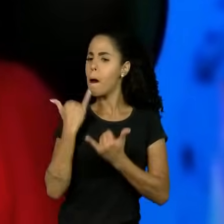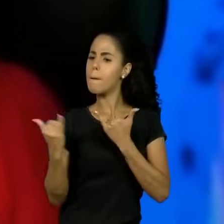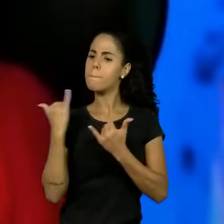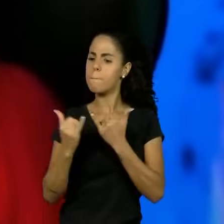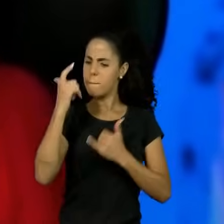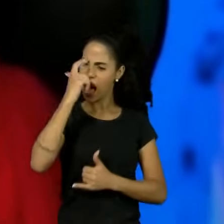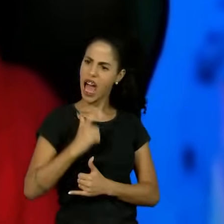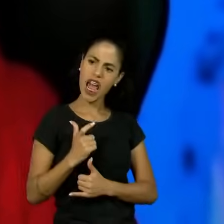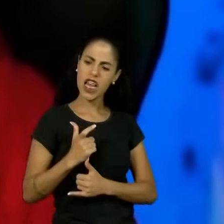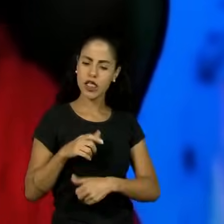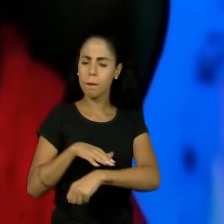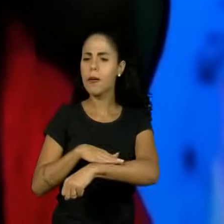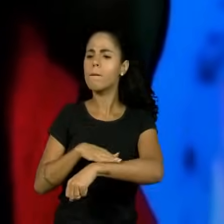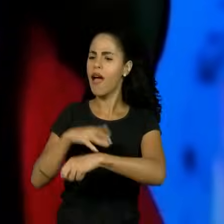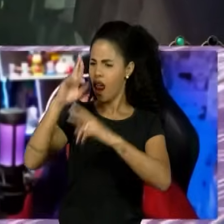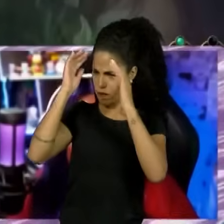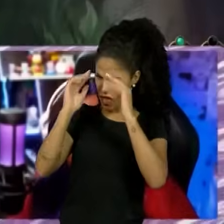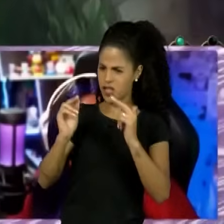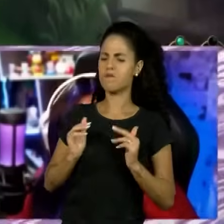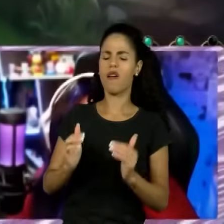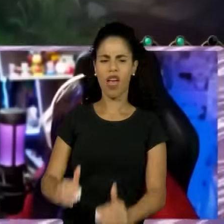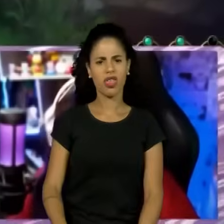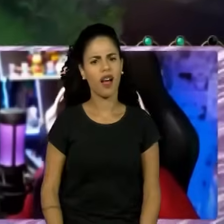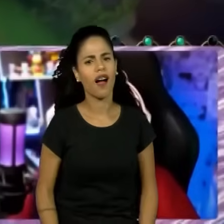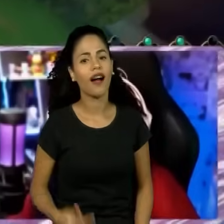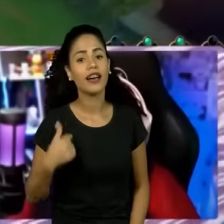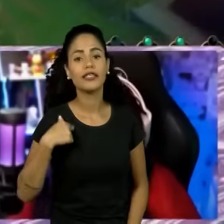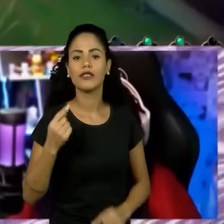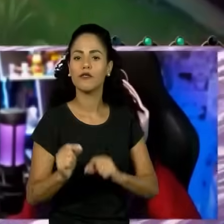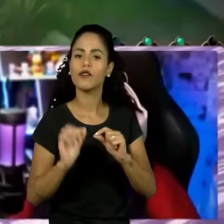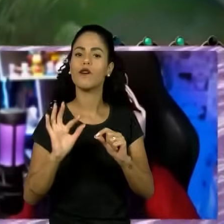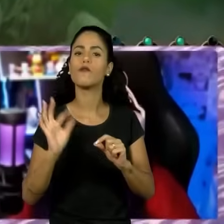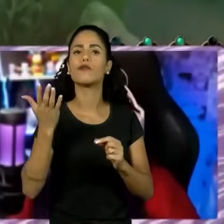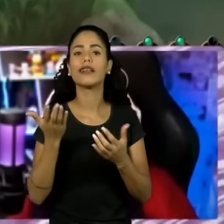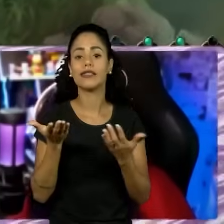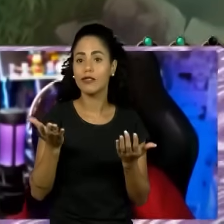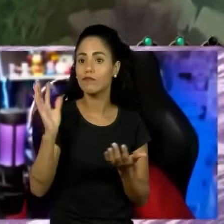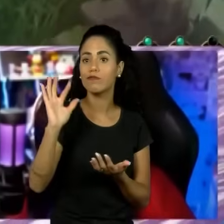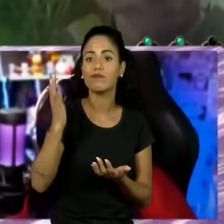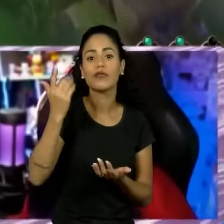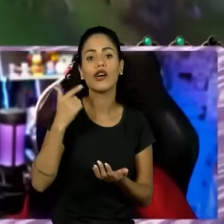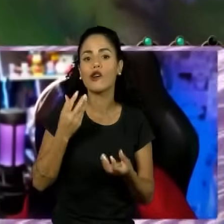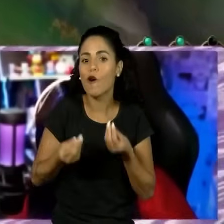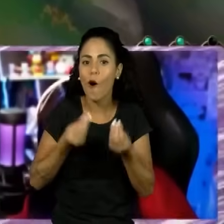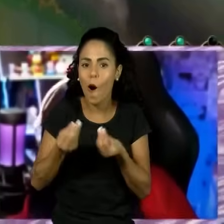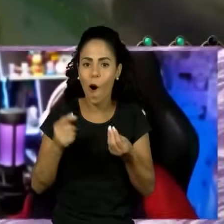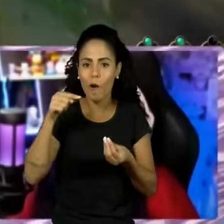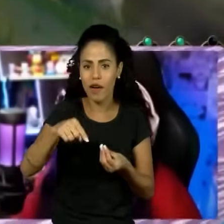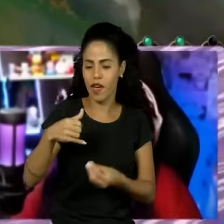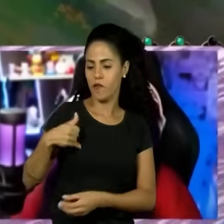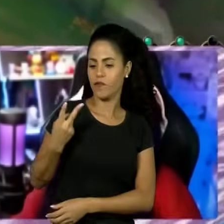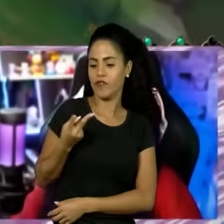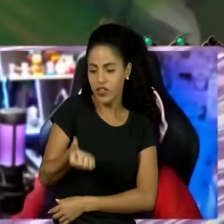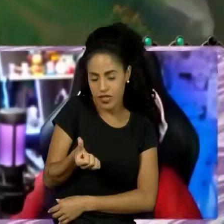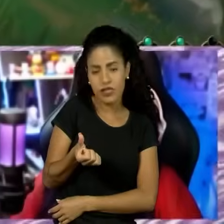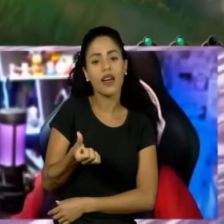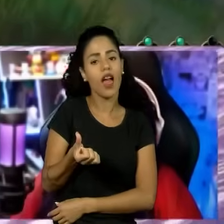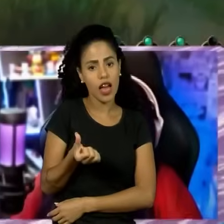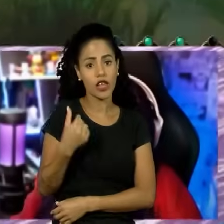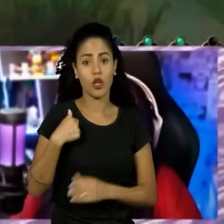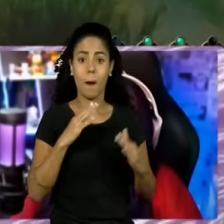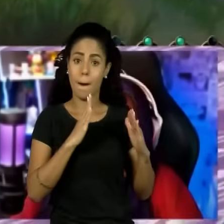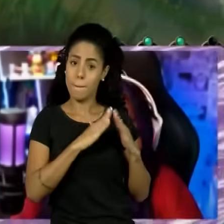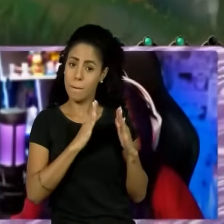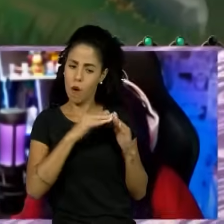tenho melanina, Elisandra. Que ascendeu aí na vida através dos jogos. Tenho 26 anos, moro aqui